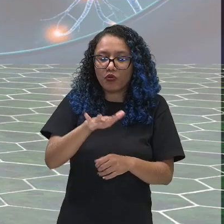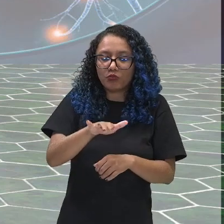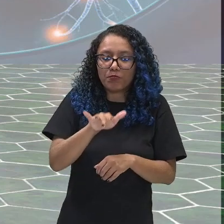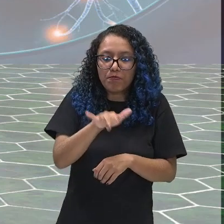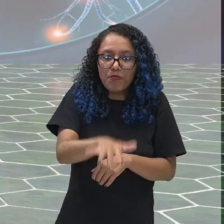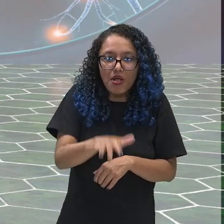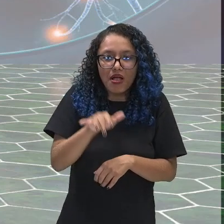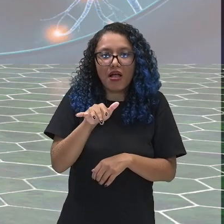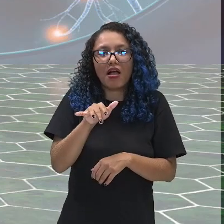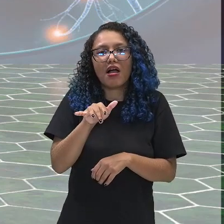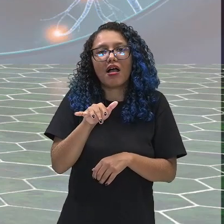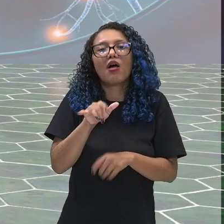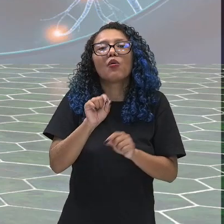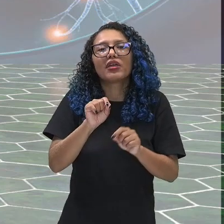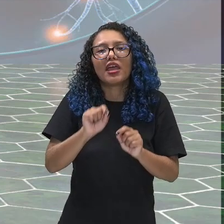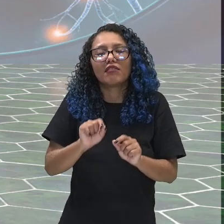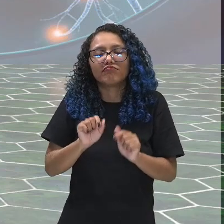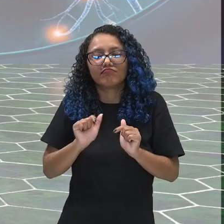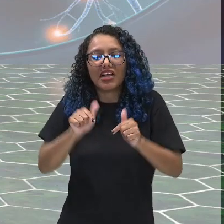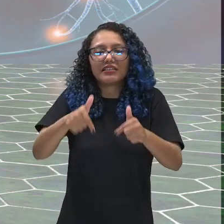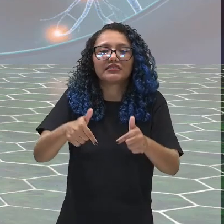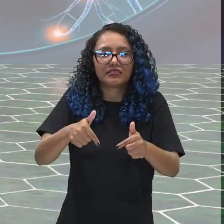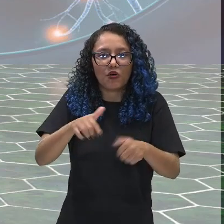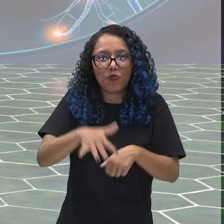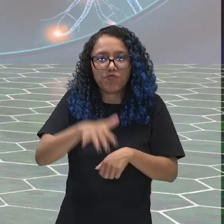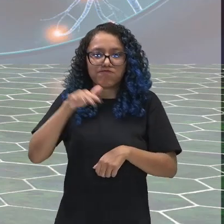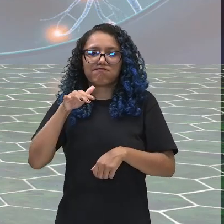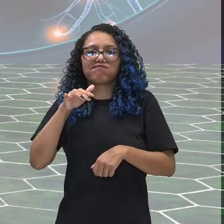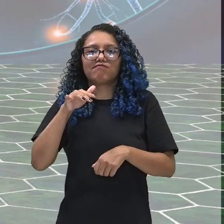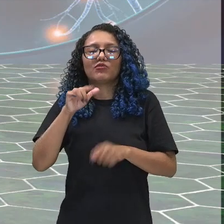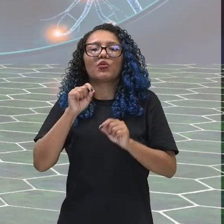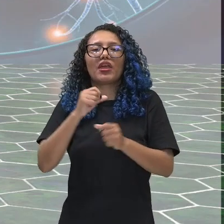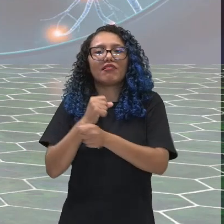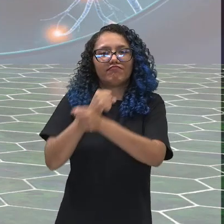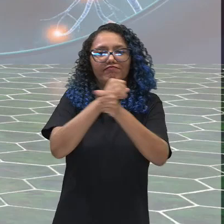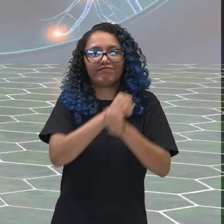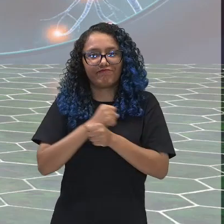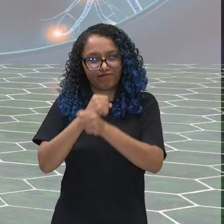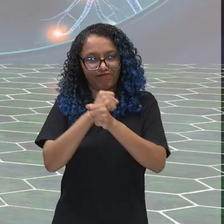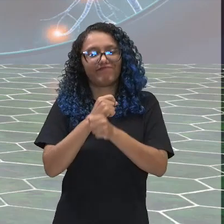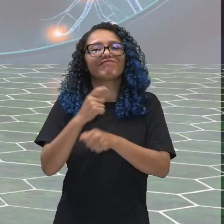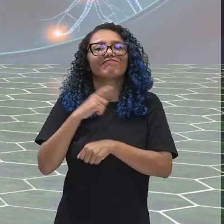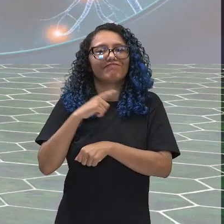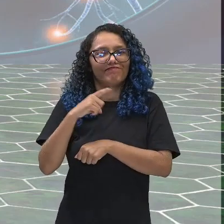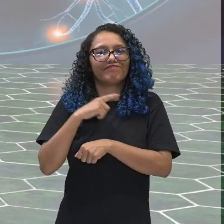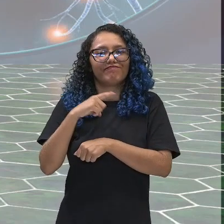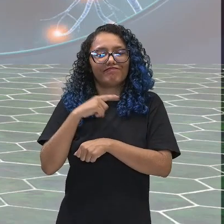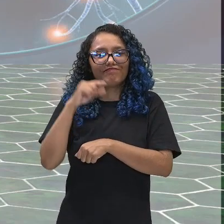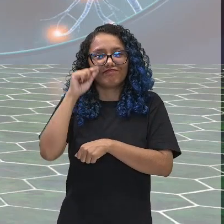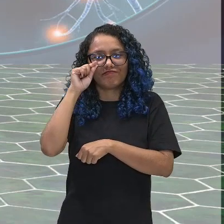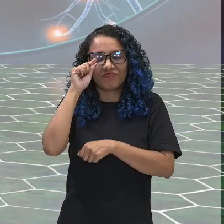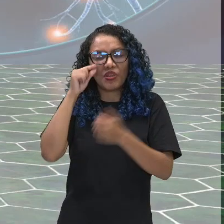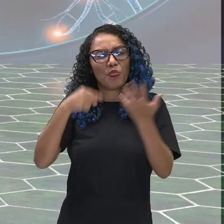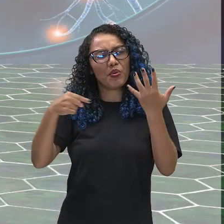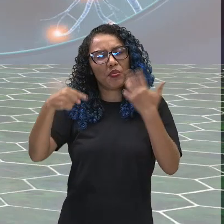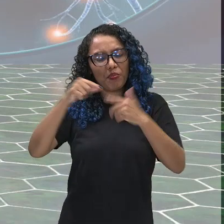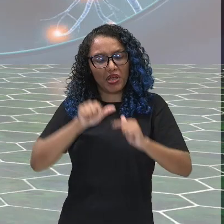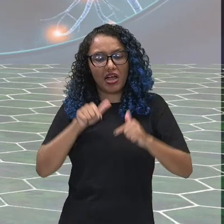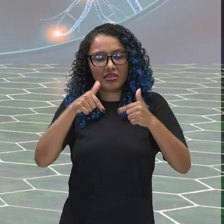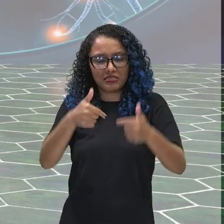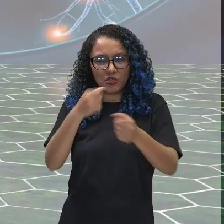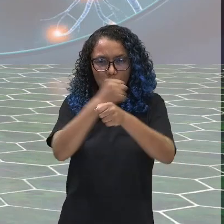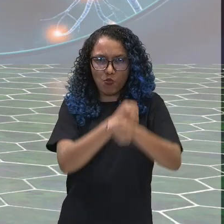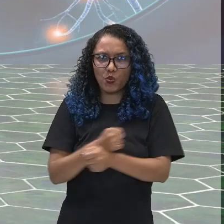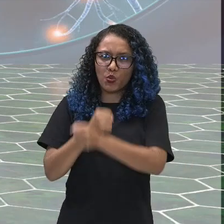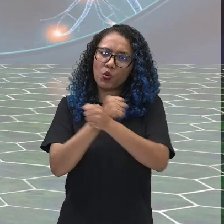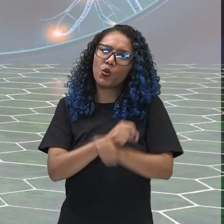ter reações de defesa. E aí, né, essas reações de defesa